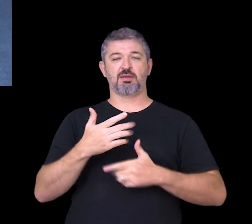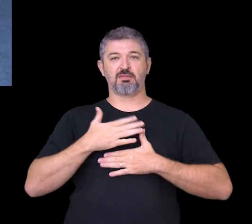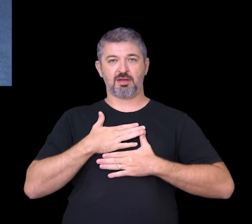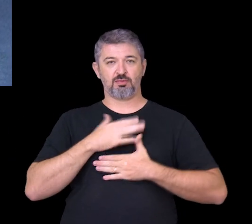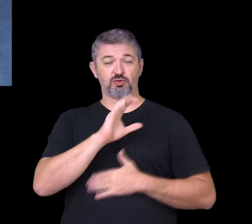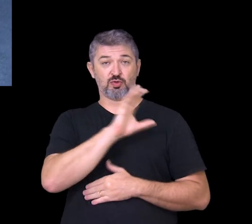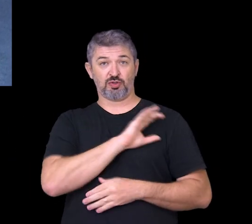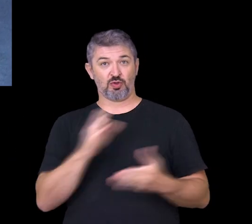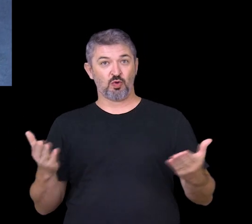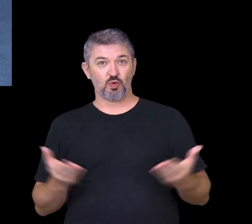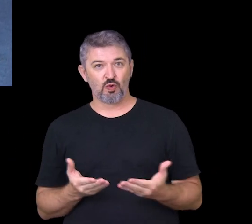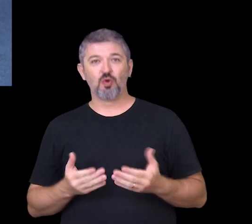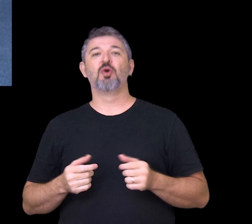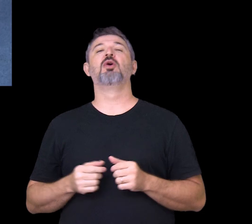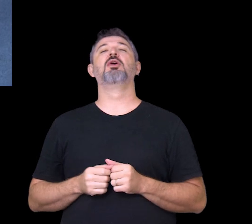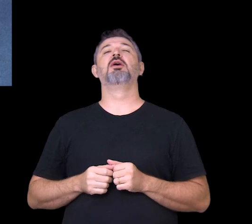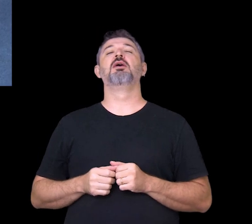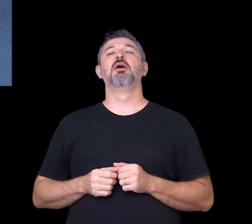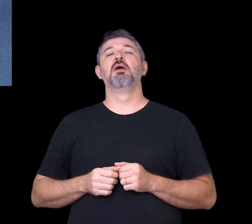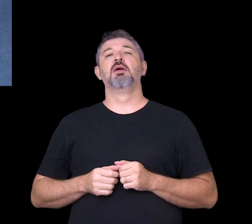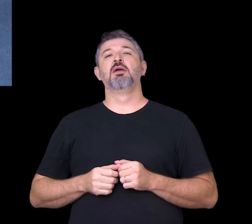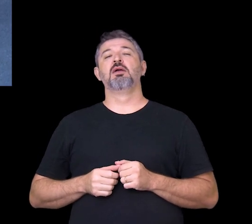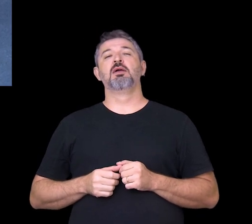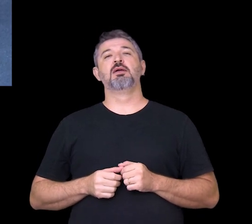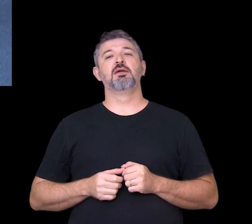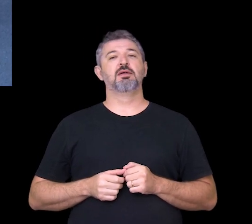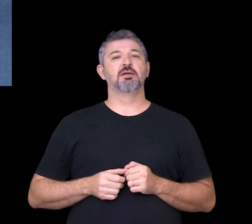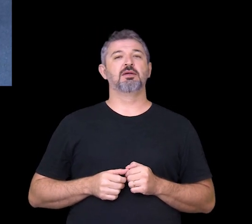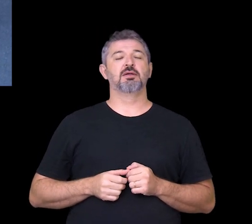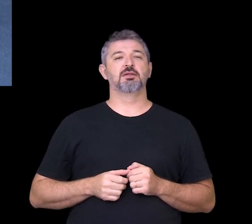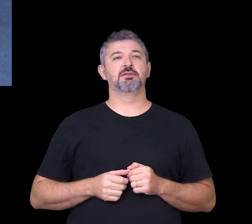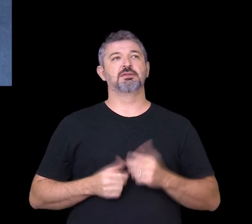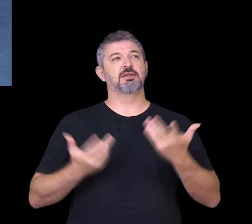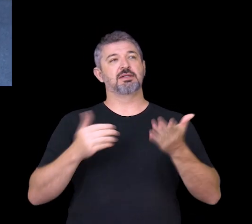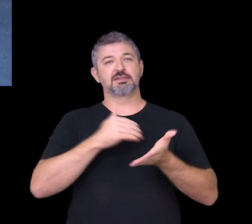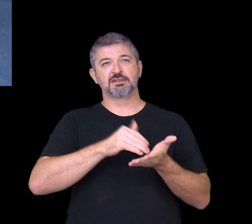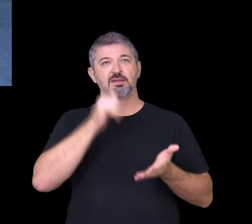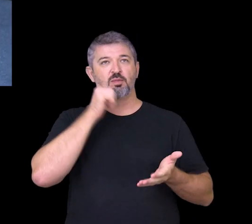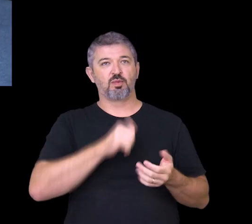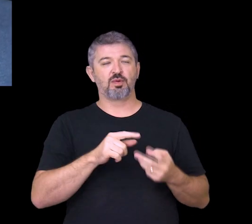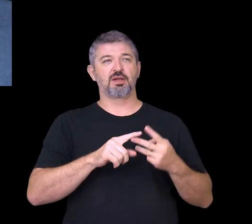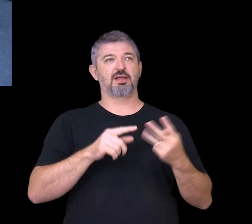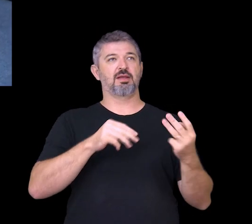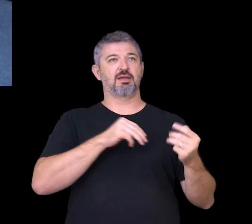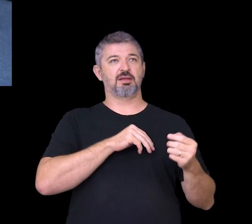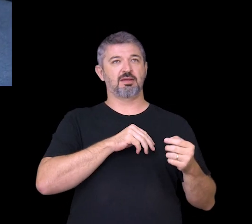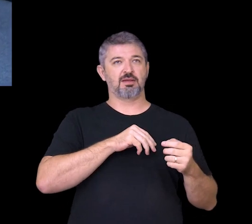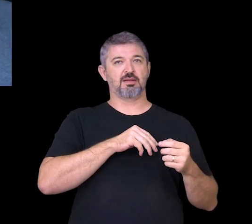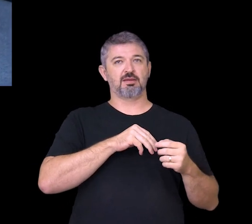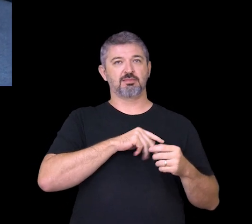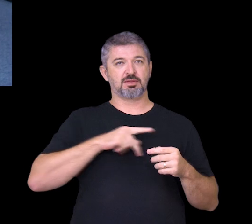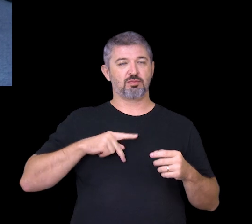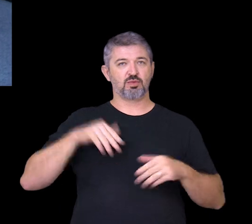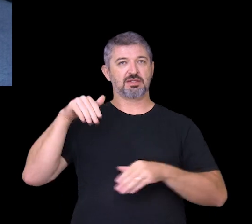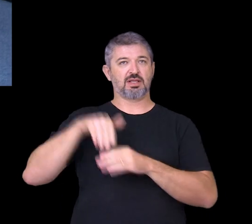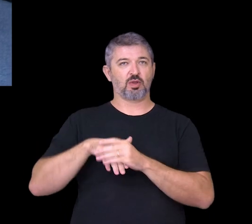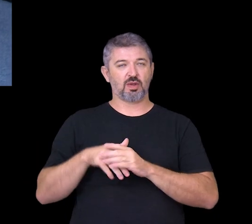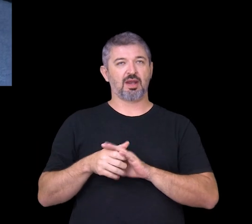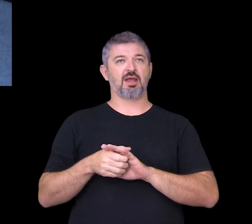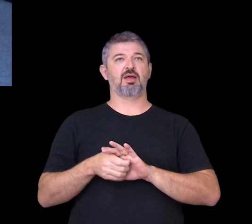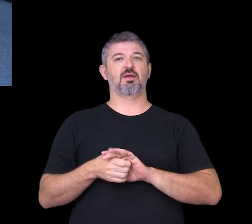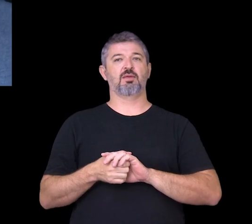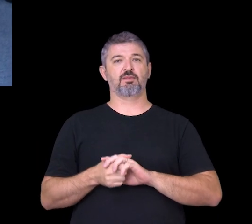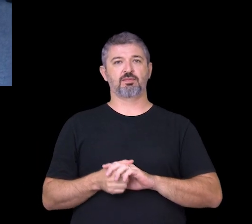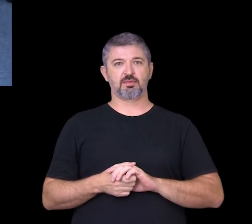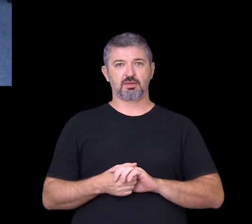grupo de trabalho que eu coordeno, e tem vários órgãos que integram esse grupo de trabalho, a Secretaria da Mulher, Ministérios Públicos Eleitorais, CNT.